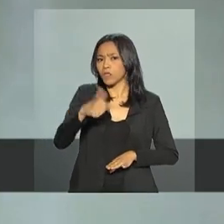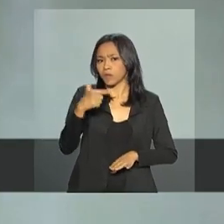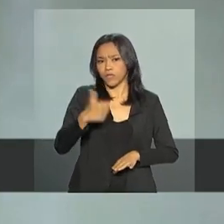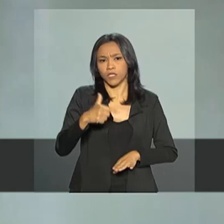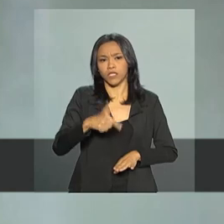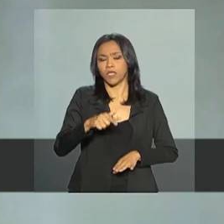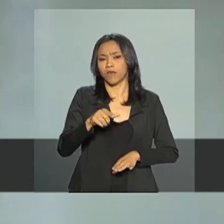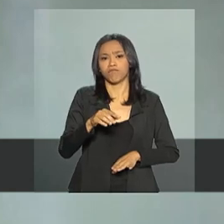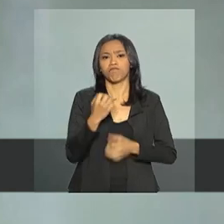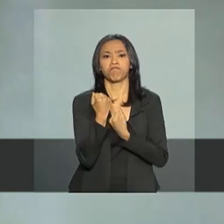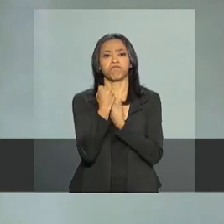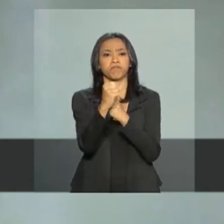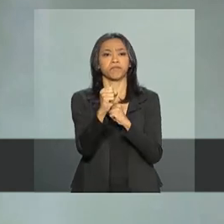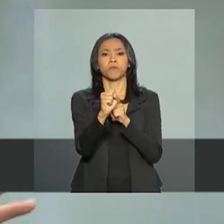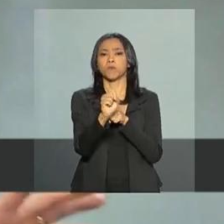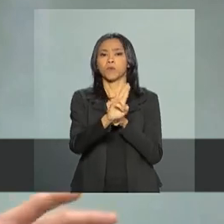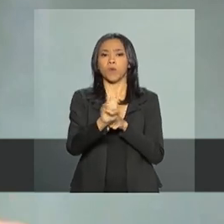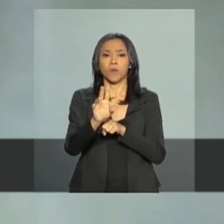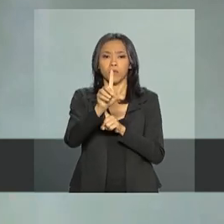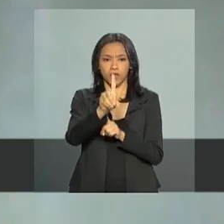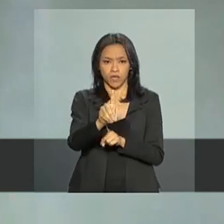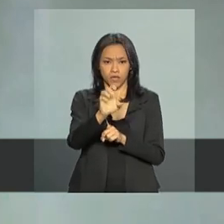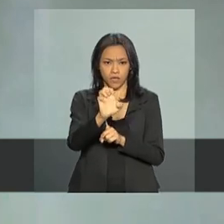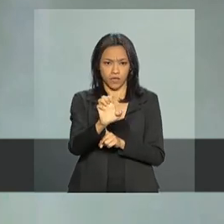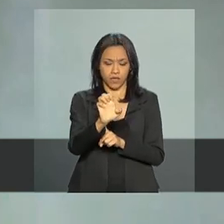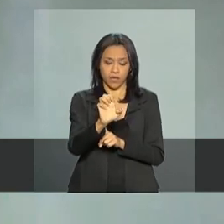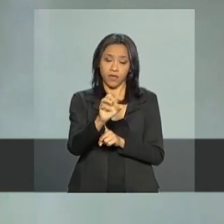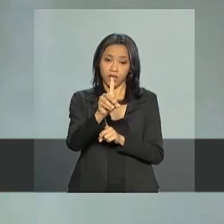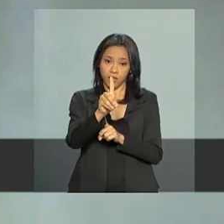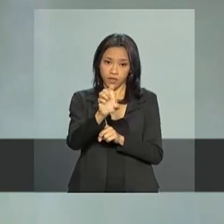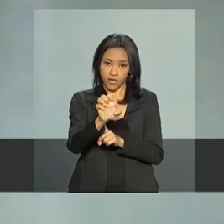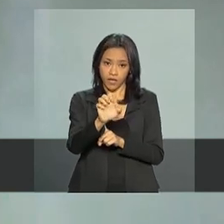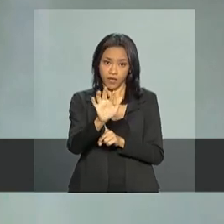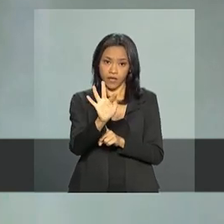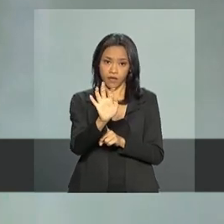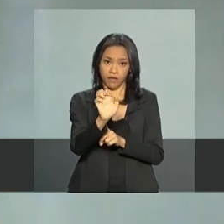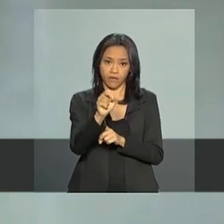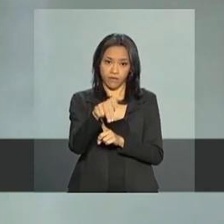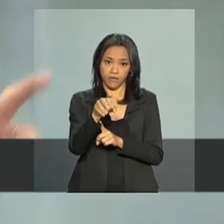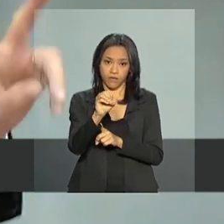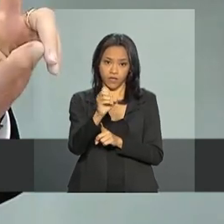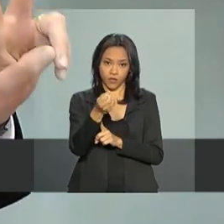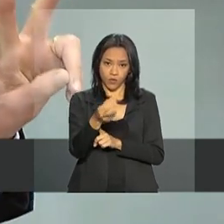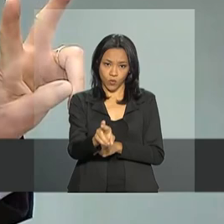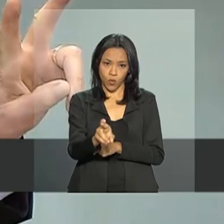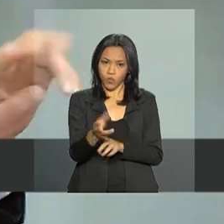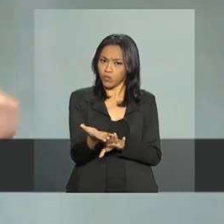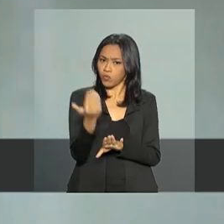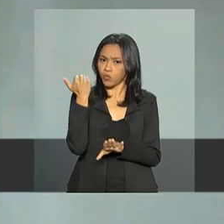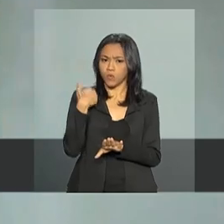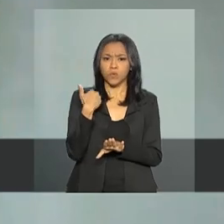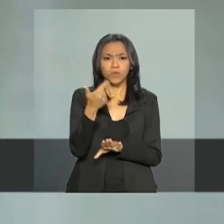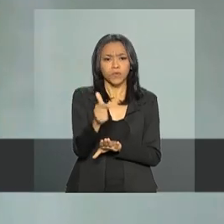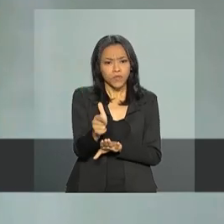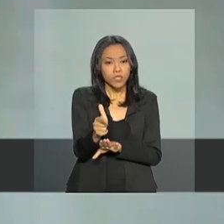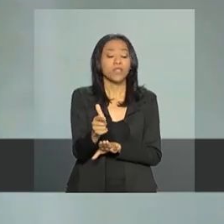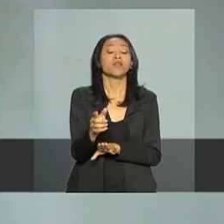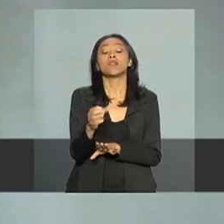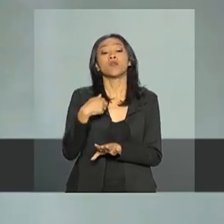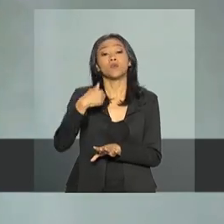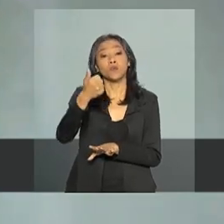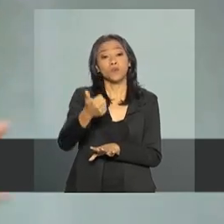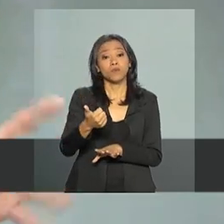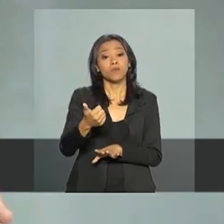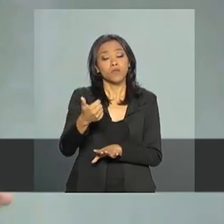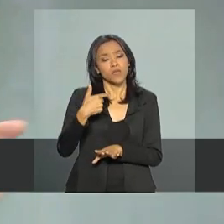pública, não é? Mas, quando procurador do Estado, e logo em duas vezes procurador-geral do Estado de São